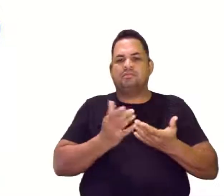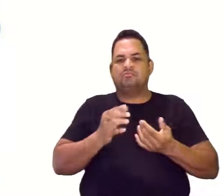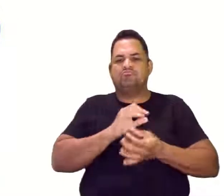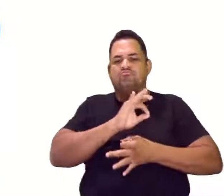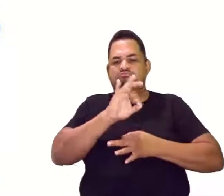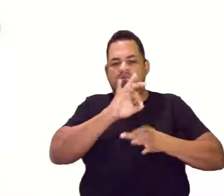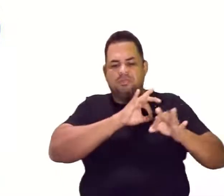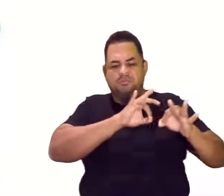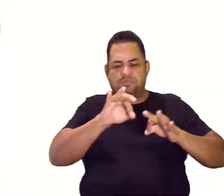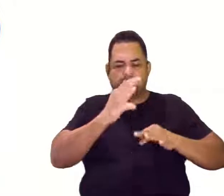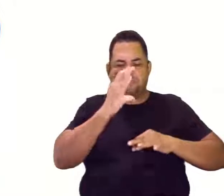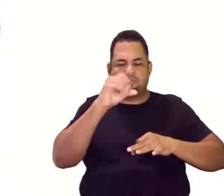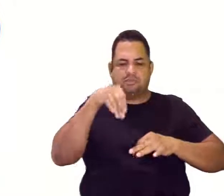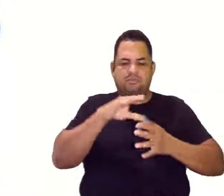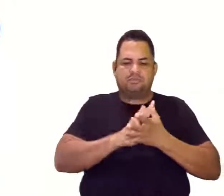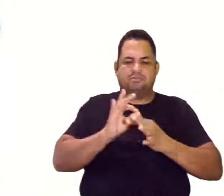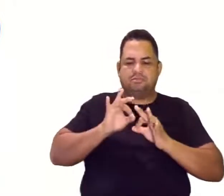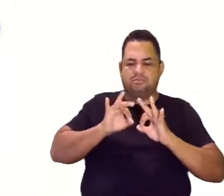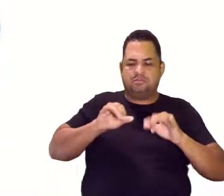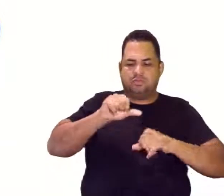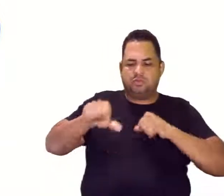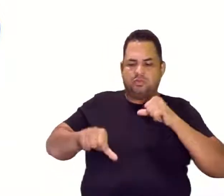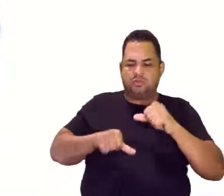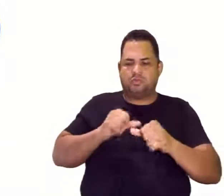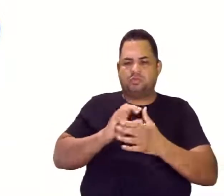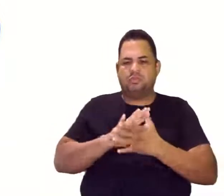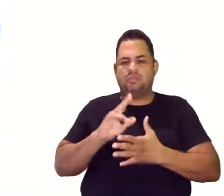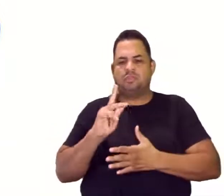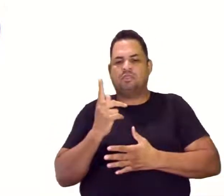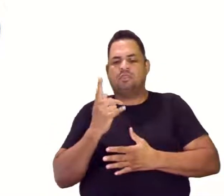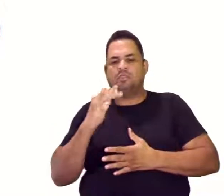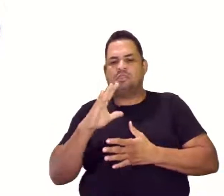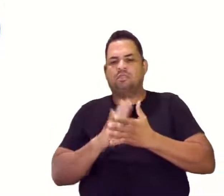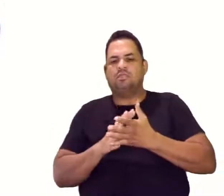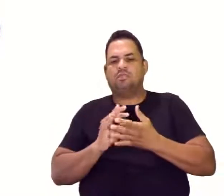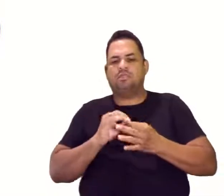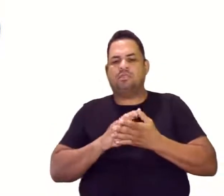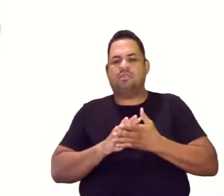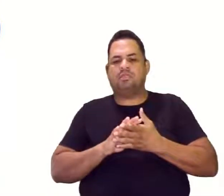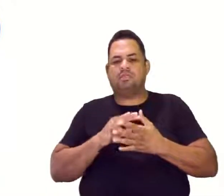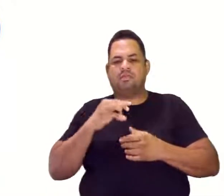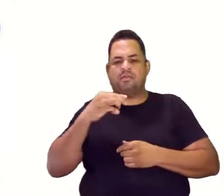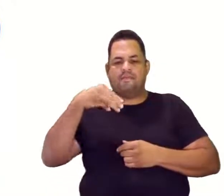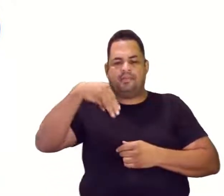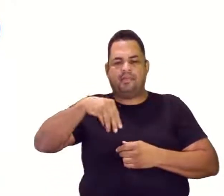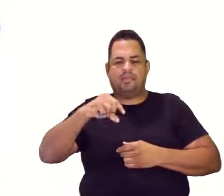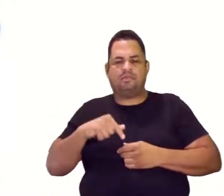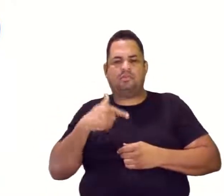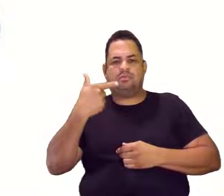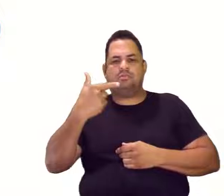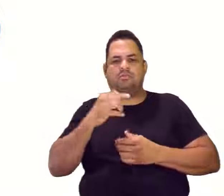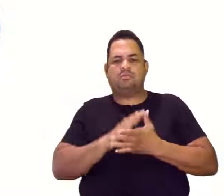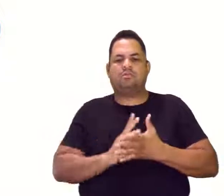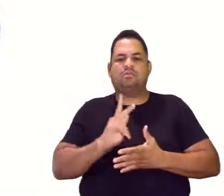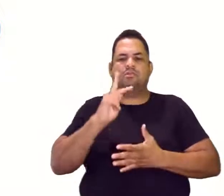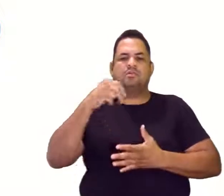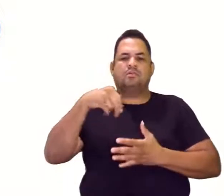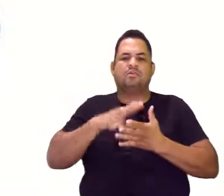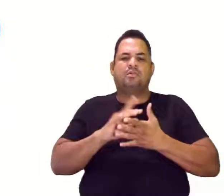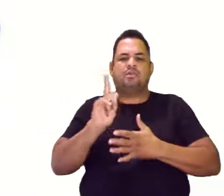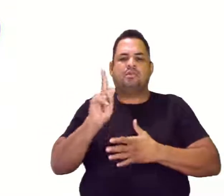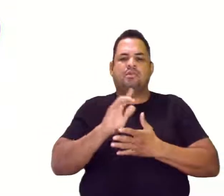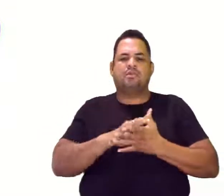De centímetro para metro, de hectare para metro quadrado. Isso, quilograma para grama e tudo mais,